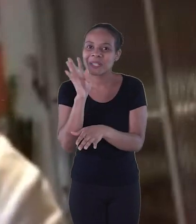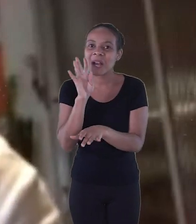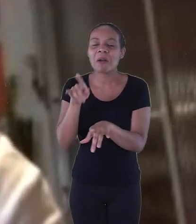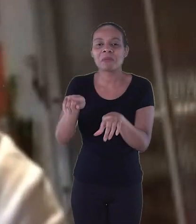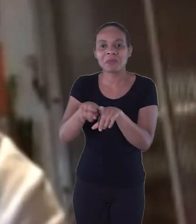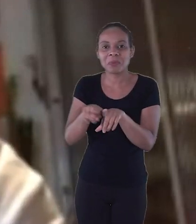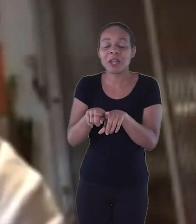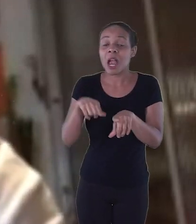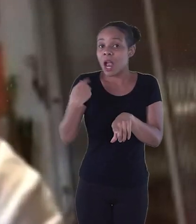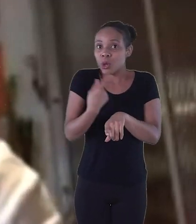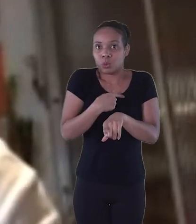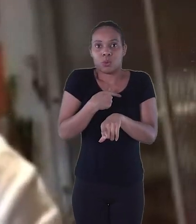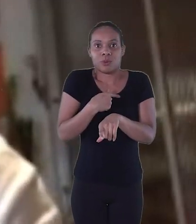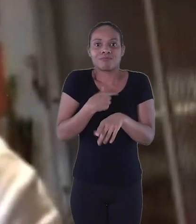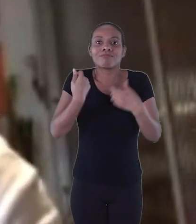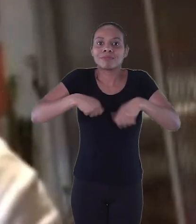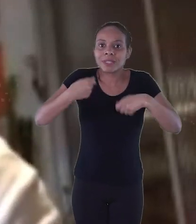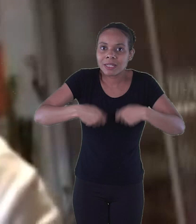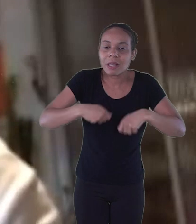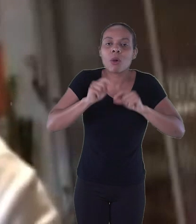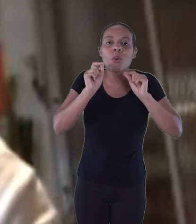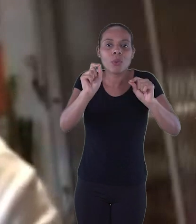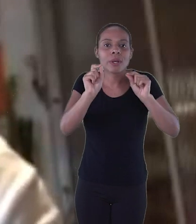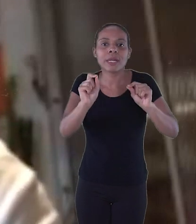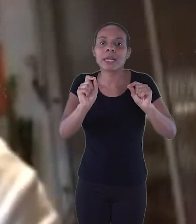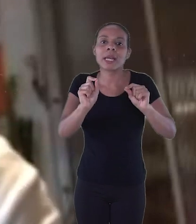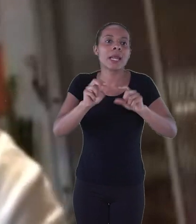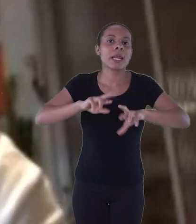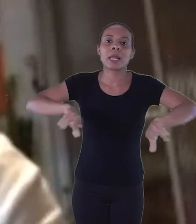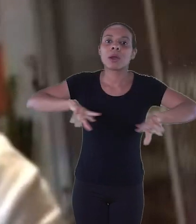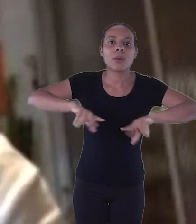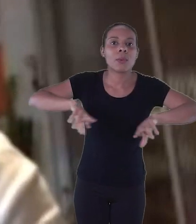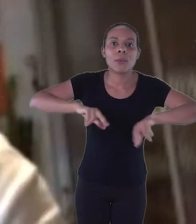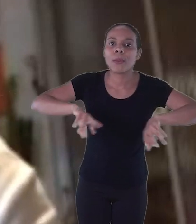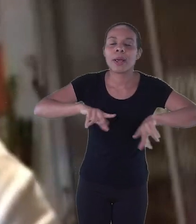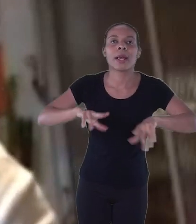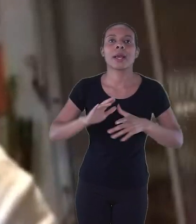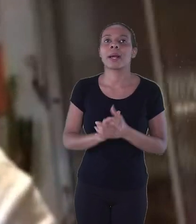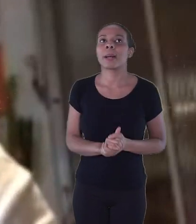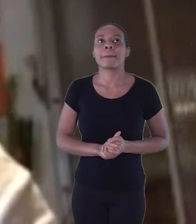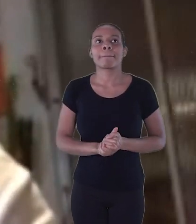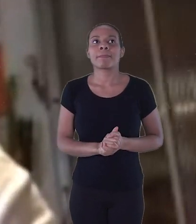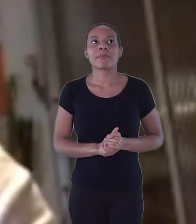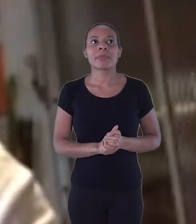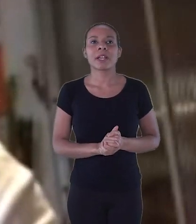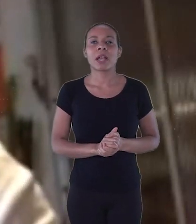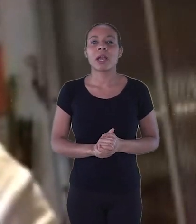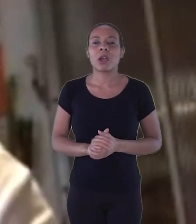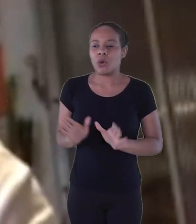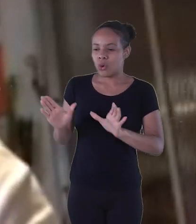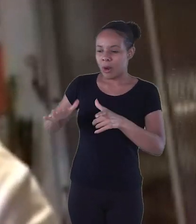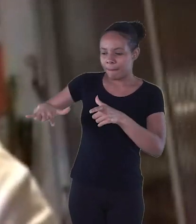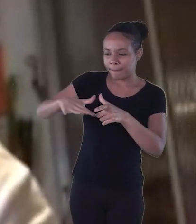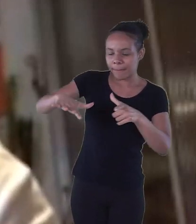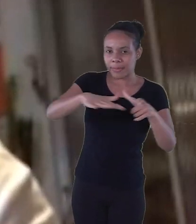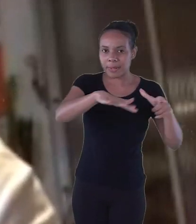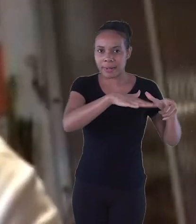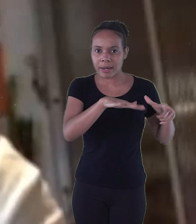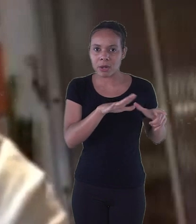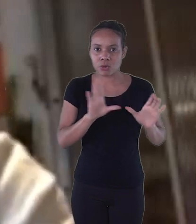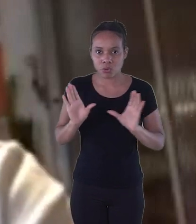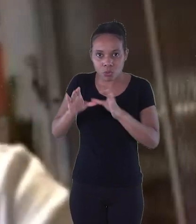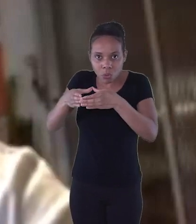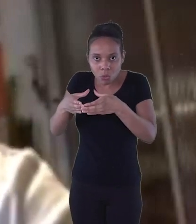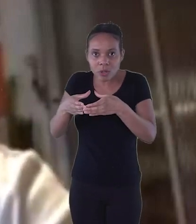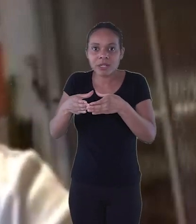sentiu a necessidade de não replicar o livro, né? A gente sentiu a necessidade de não replicar no espaço expositivo a enciclopédia, e